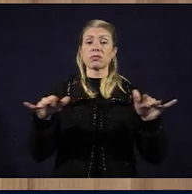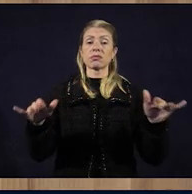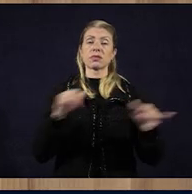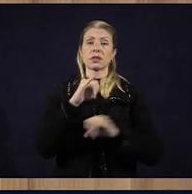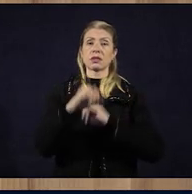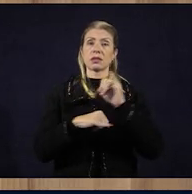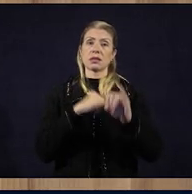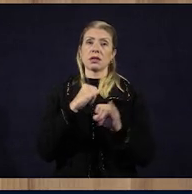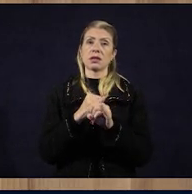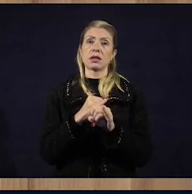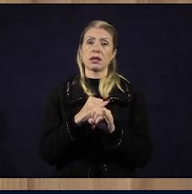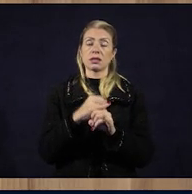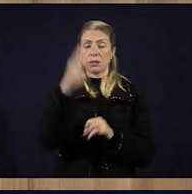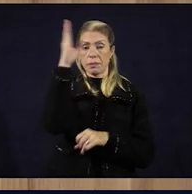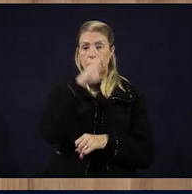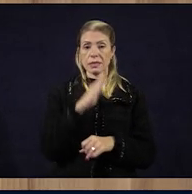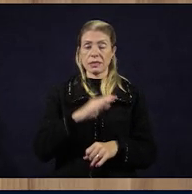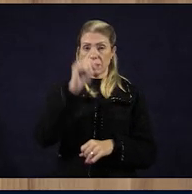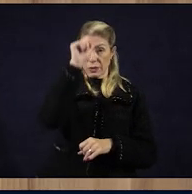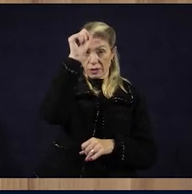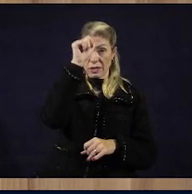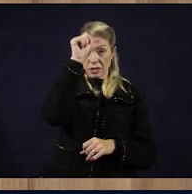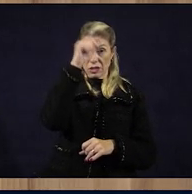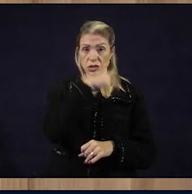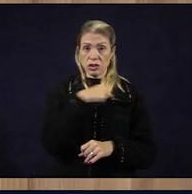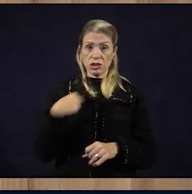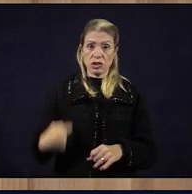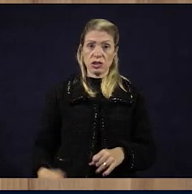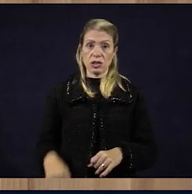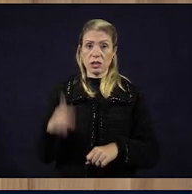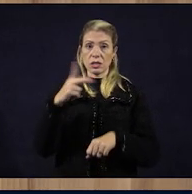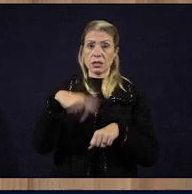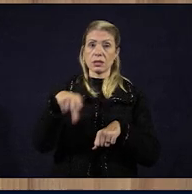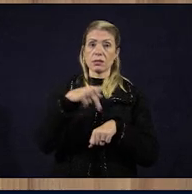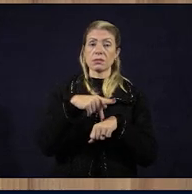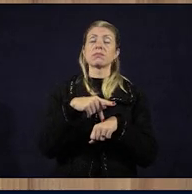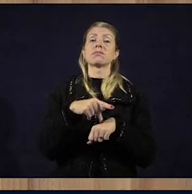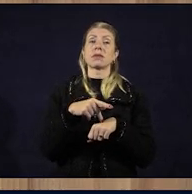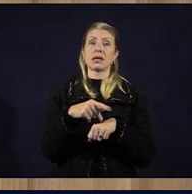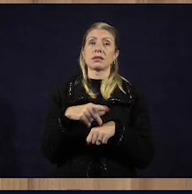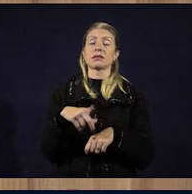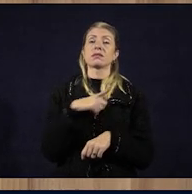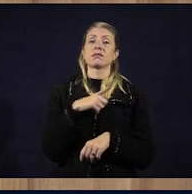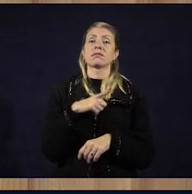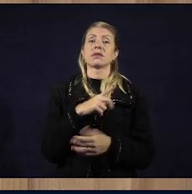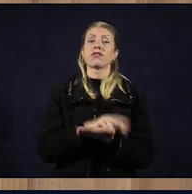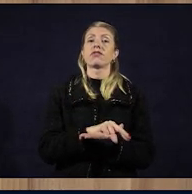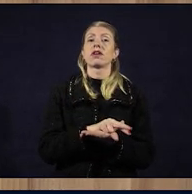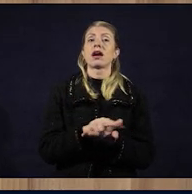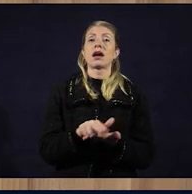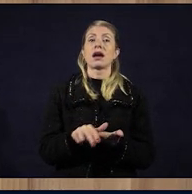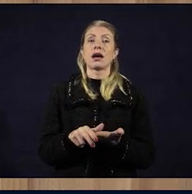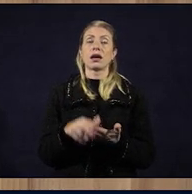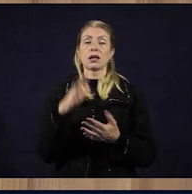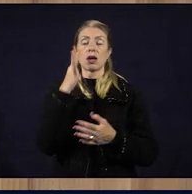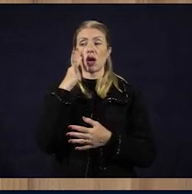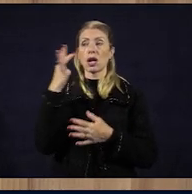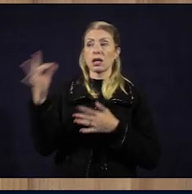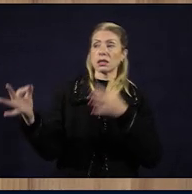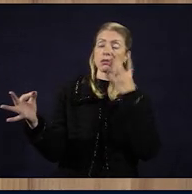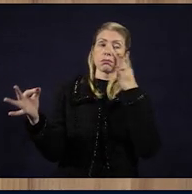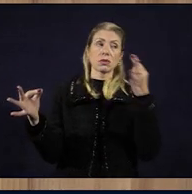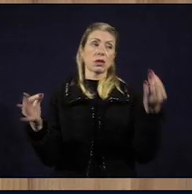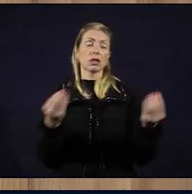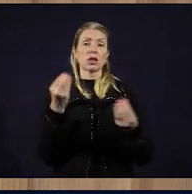Brasil índia China os grandes países são são os países que eles estão olhando muito principalmente